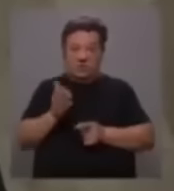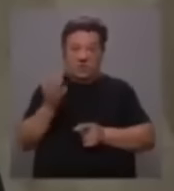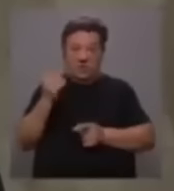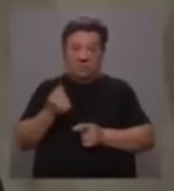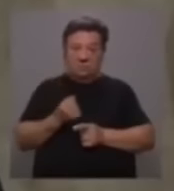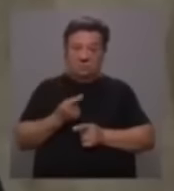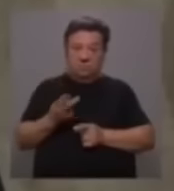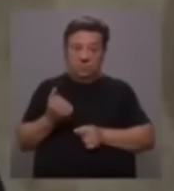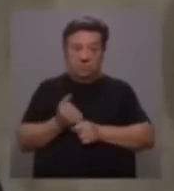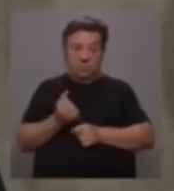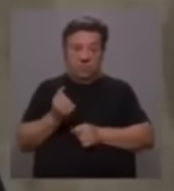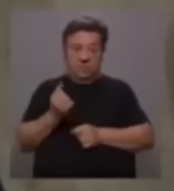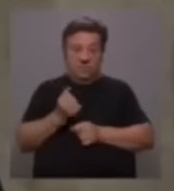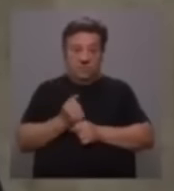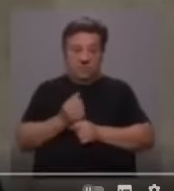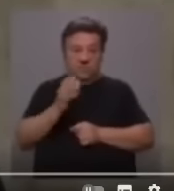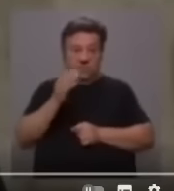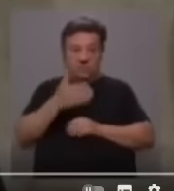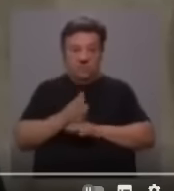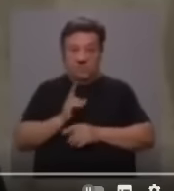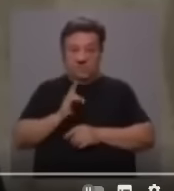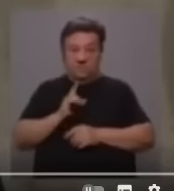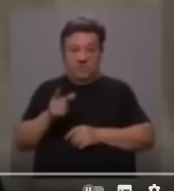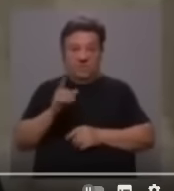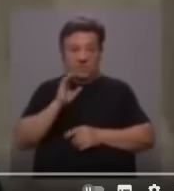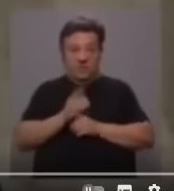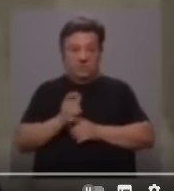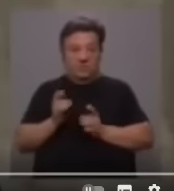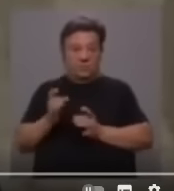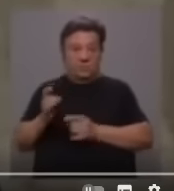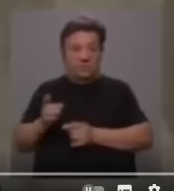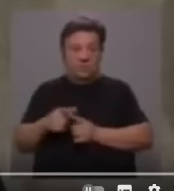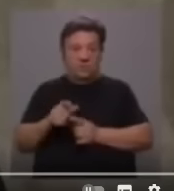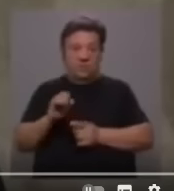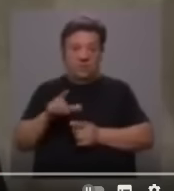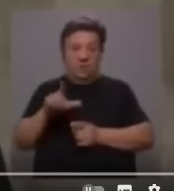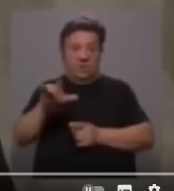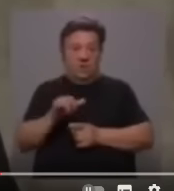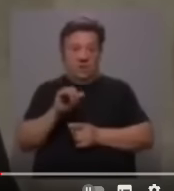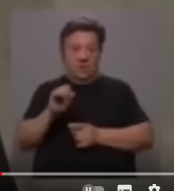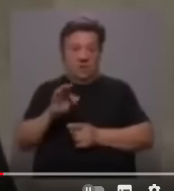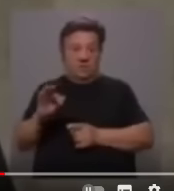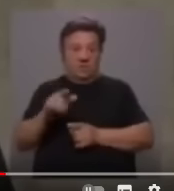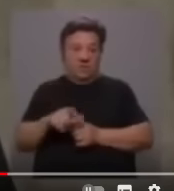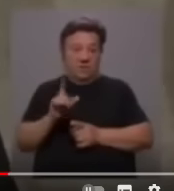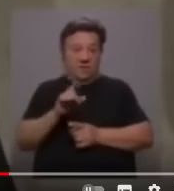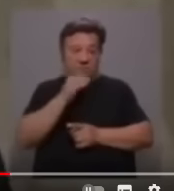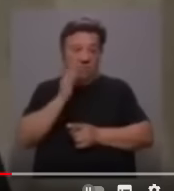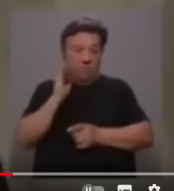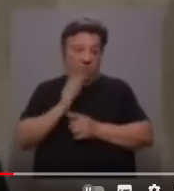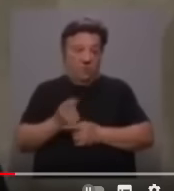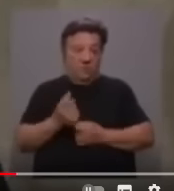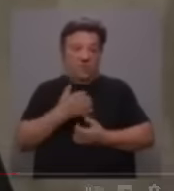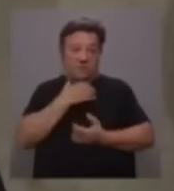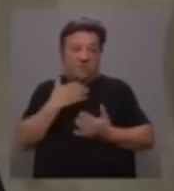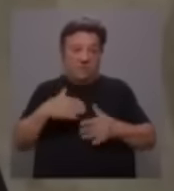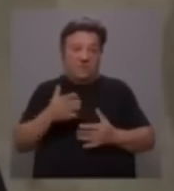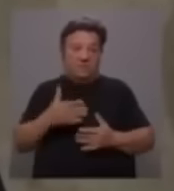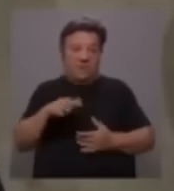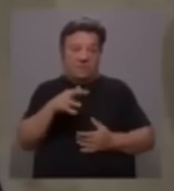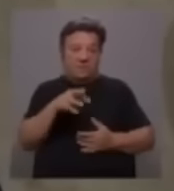dezenas de funcioná de trabalhadores do setor privado estavam a ser despedidos ao posto sof para não falar que na última crise houve mais de